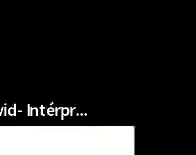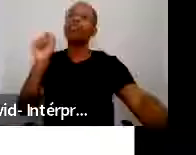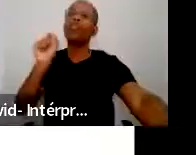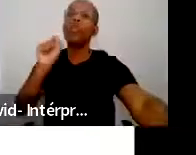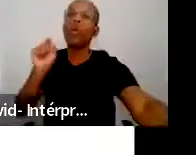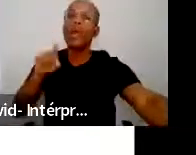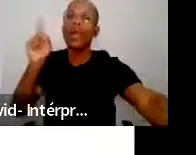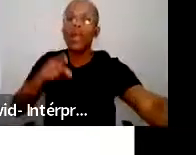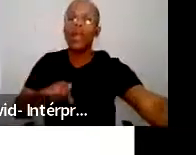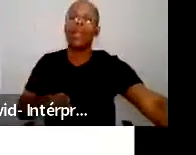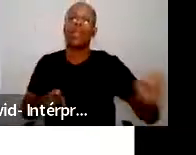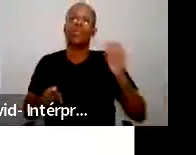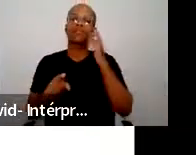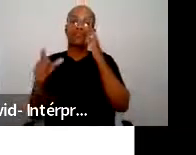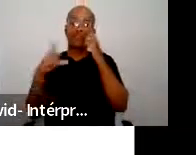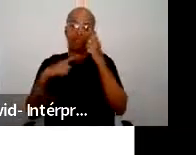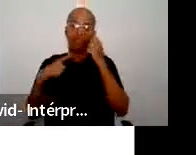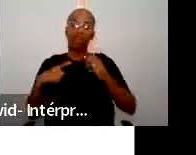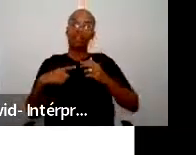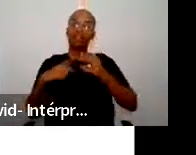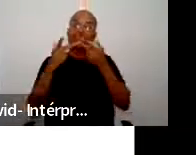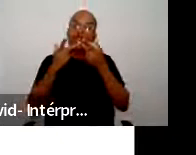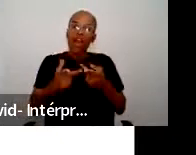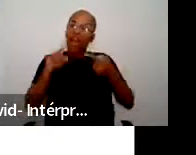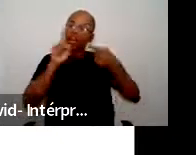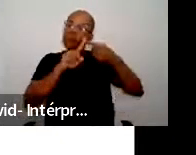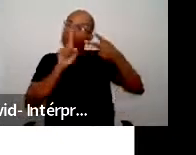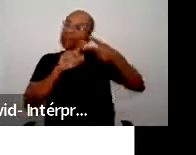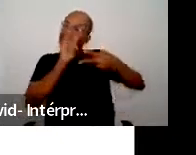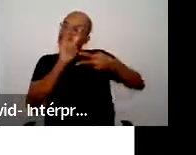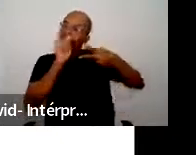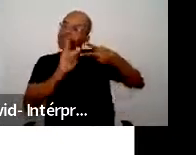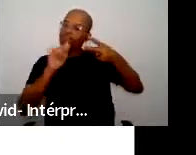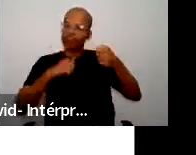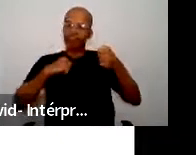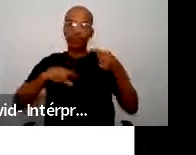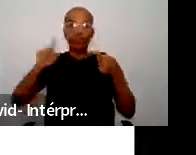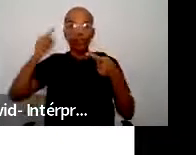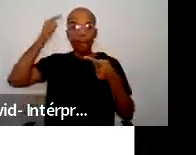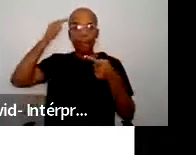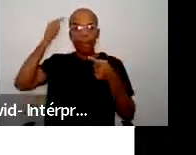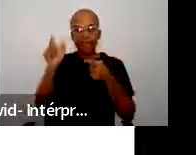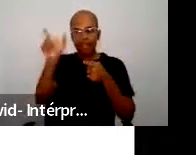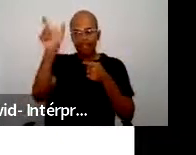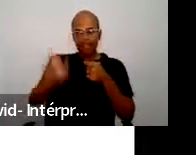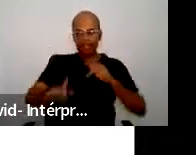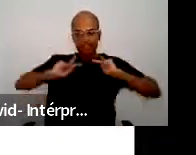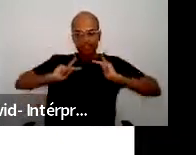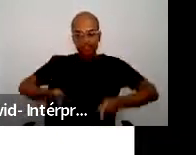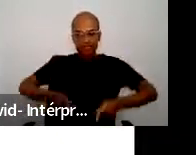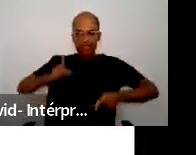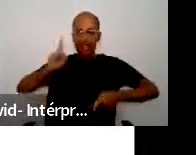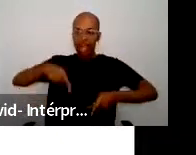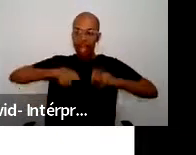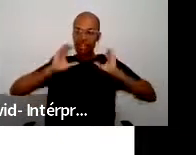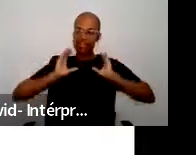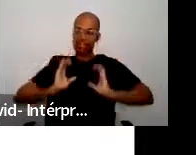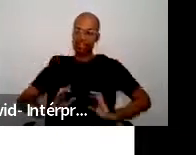vai mencionar 2 pontos, que é pensar o ser humano como cidadão,